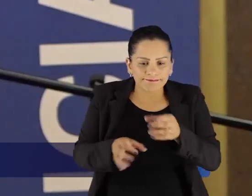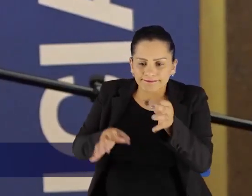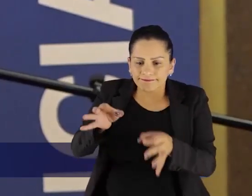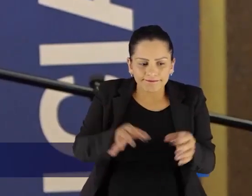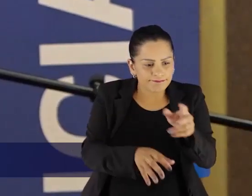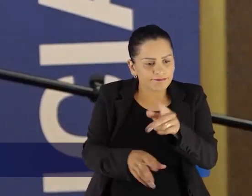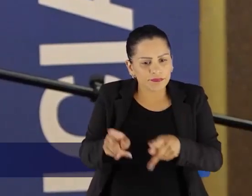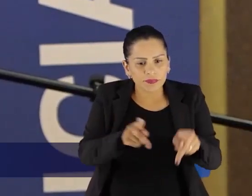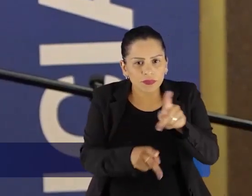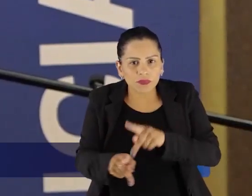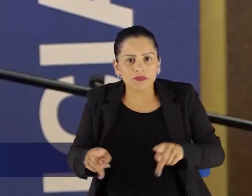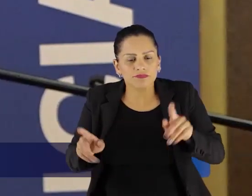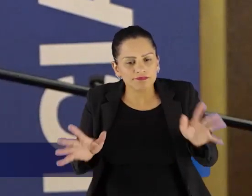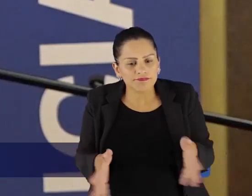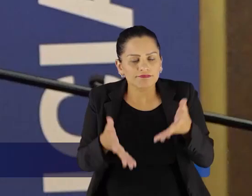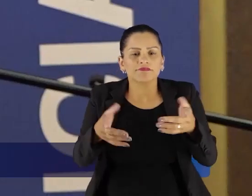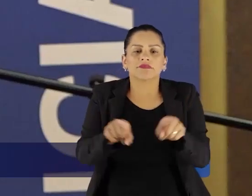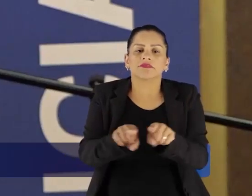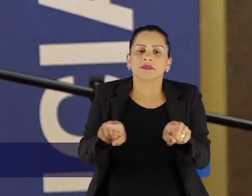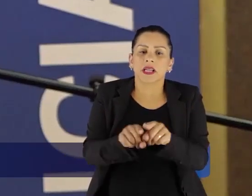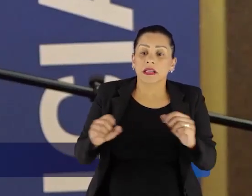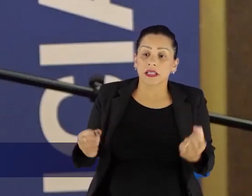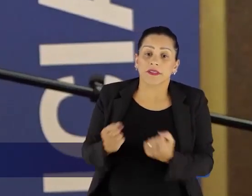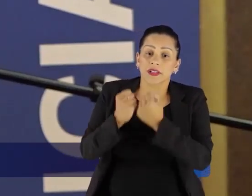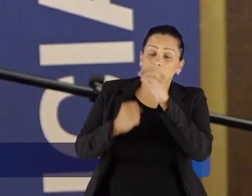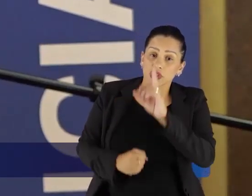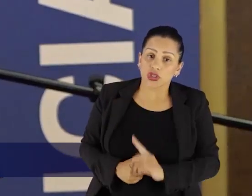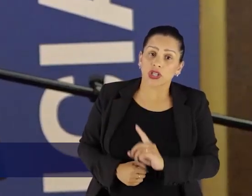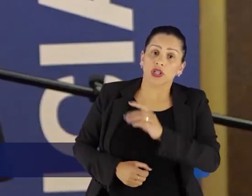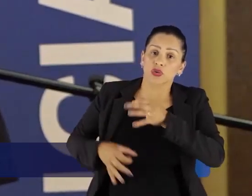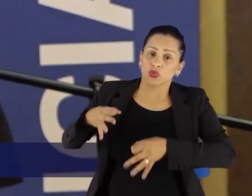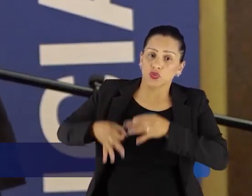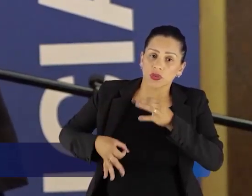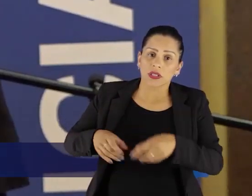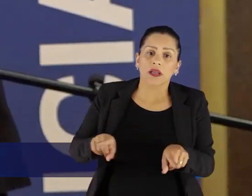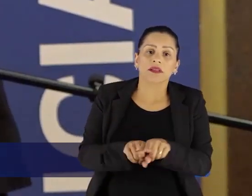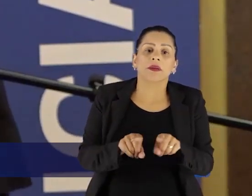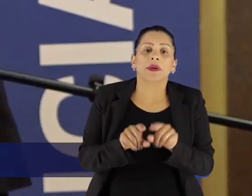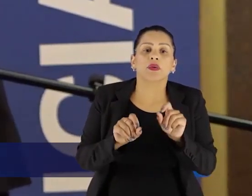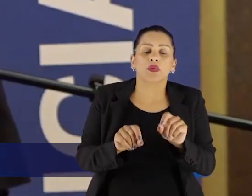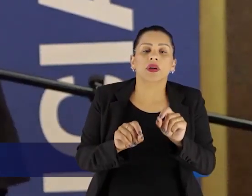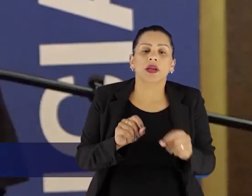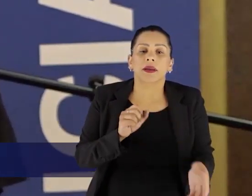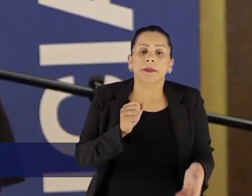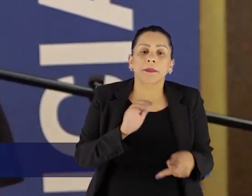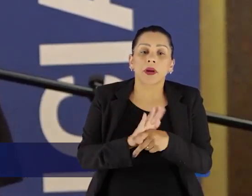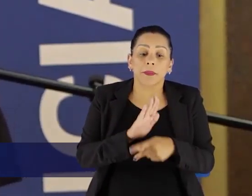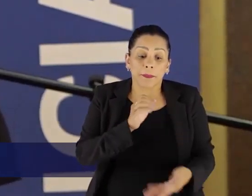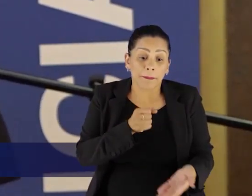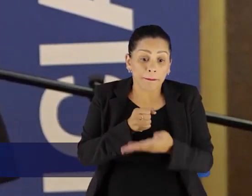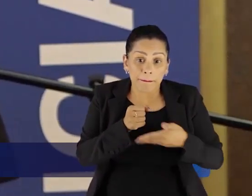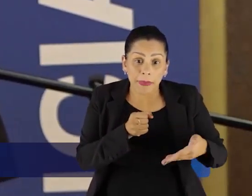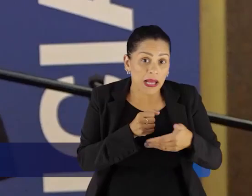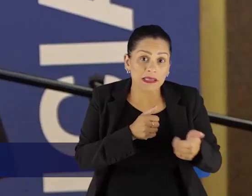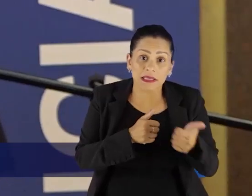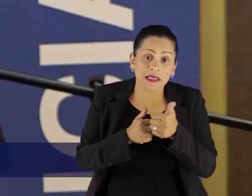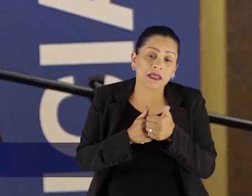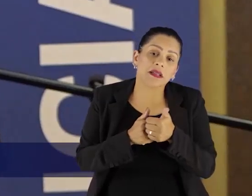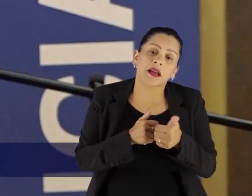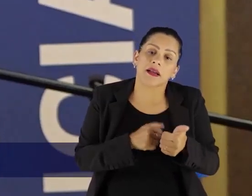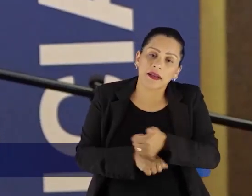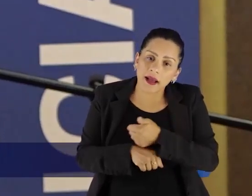os interesses da magistratura e proteger as prerrogativas da carreira prerrogativas garantidoras do estado de direito